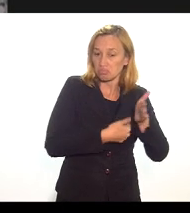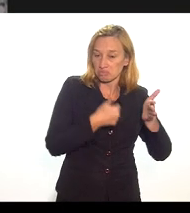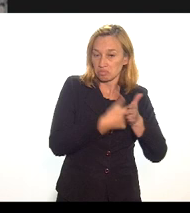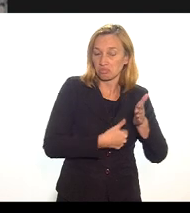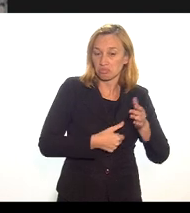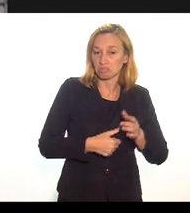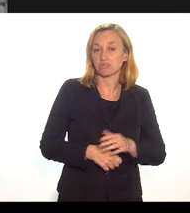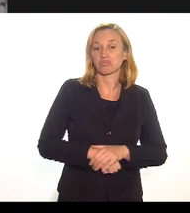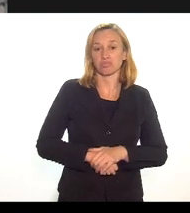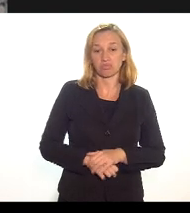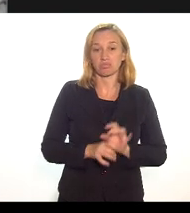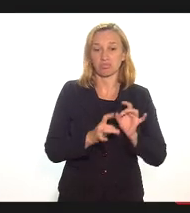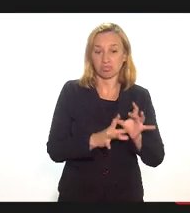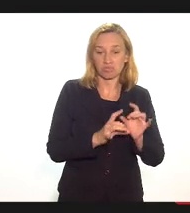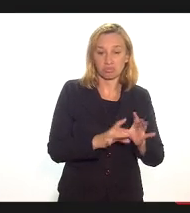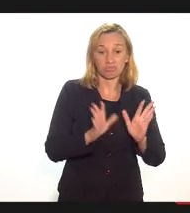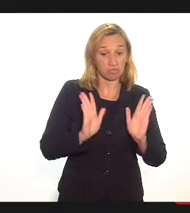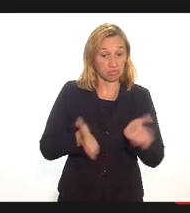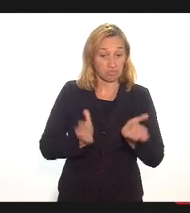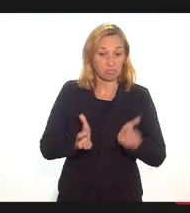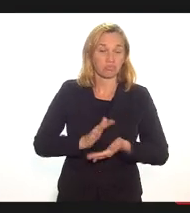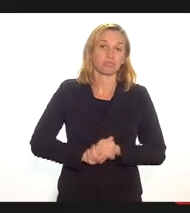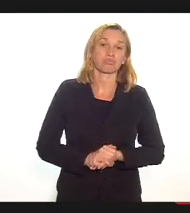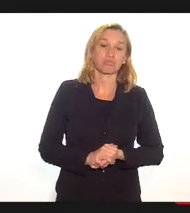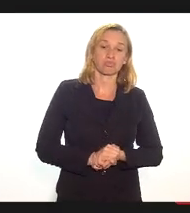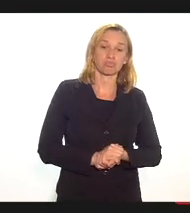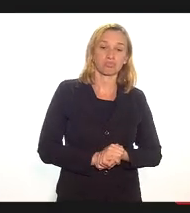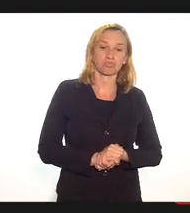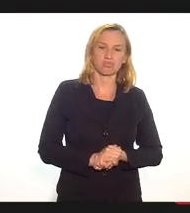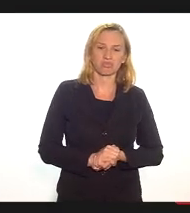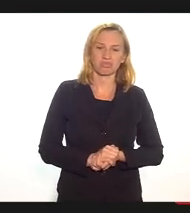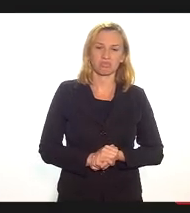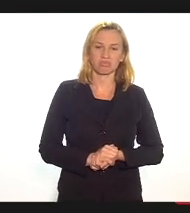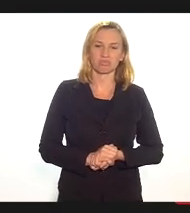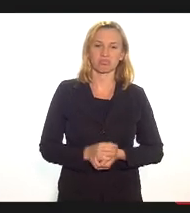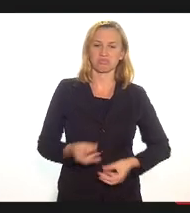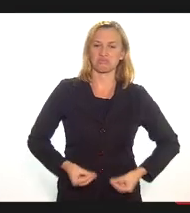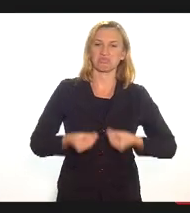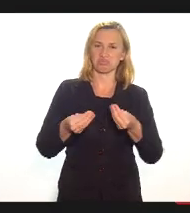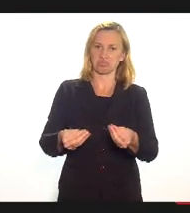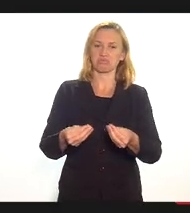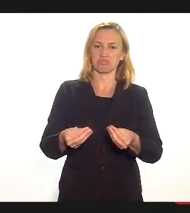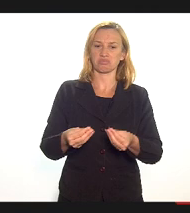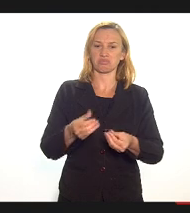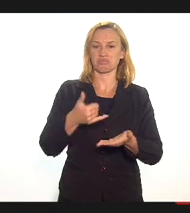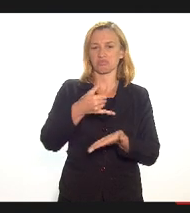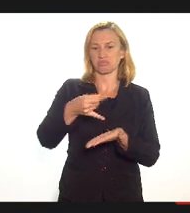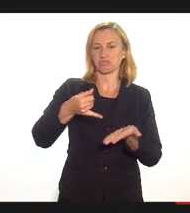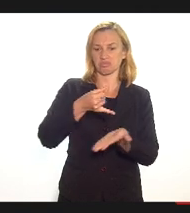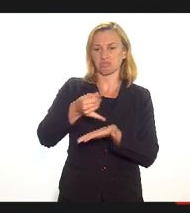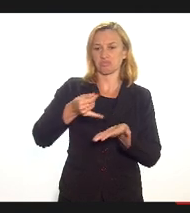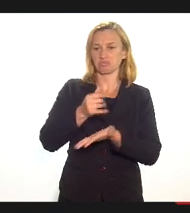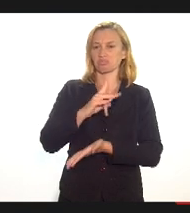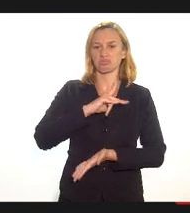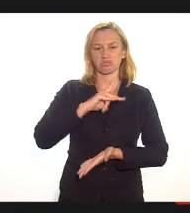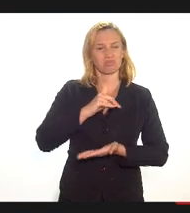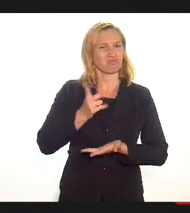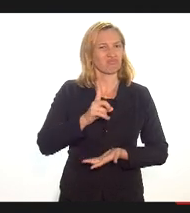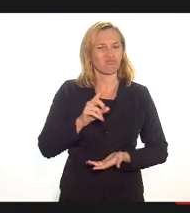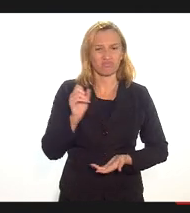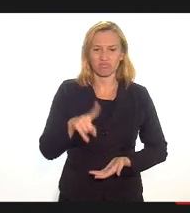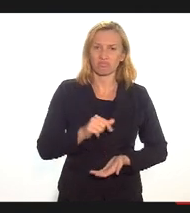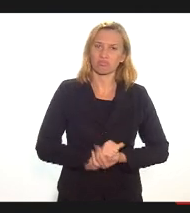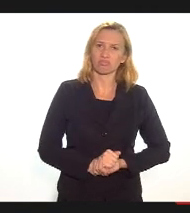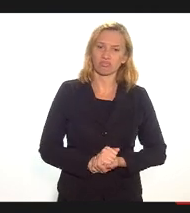promovesse a refederalização dessas unidades, para que eles sejam entregues ao capital privado. E não é à